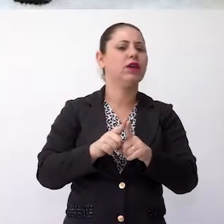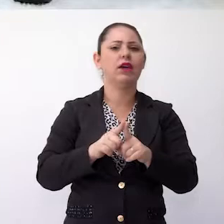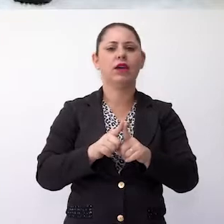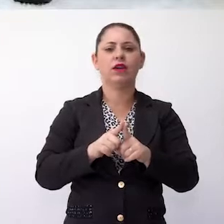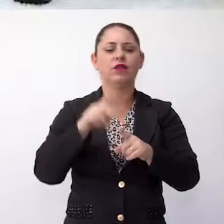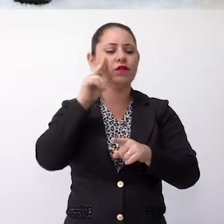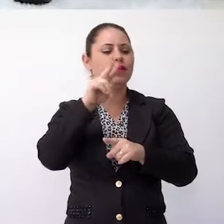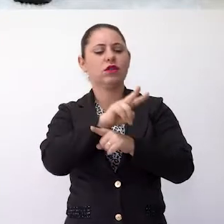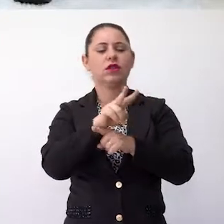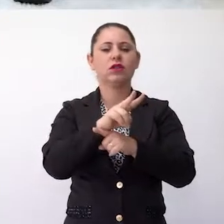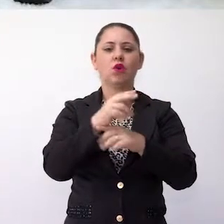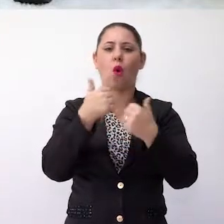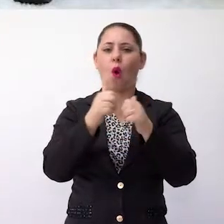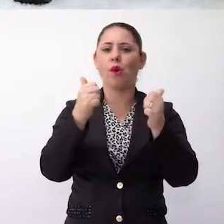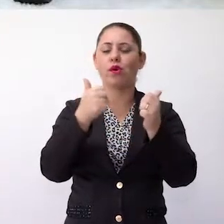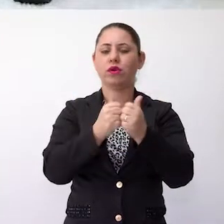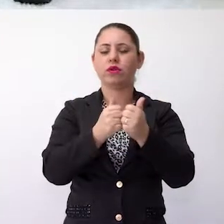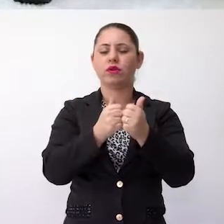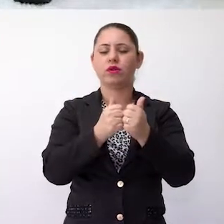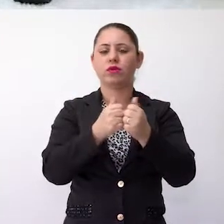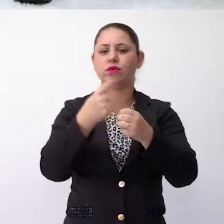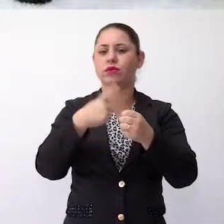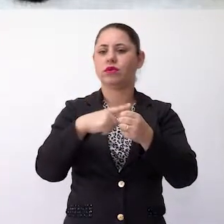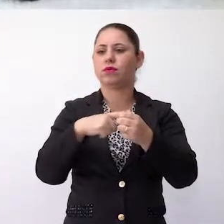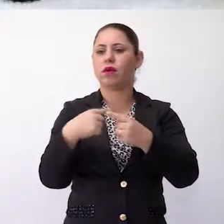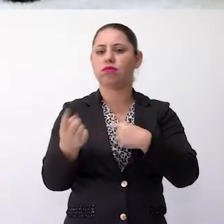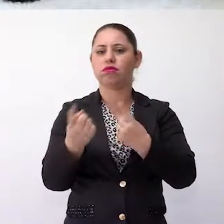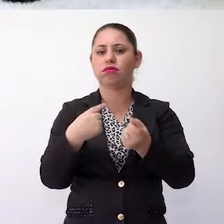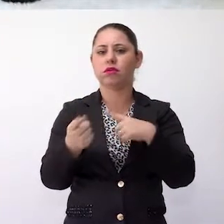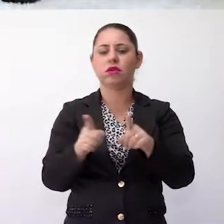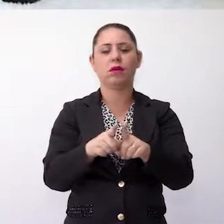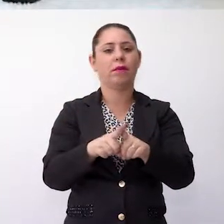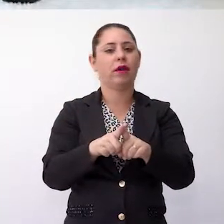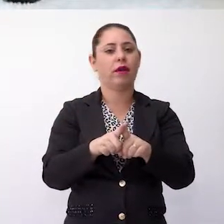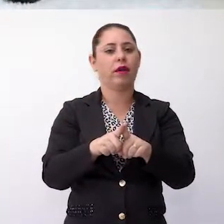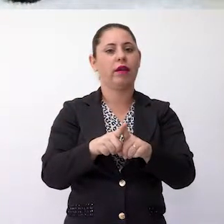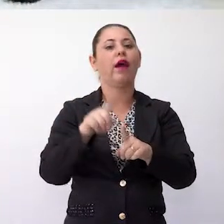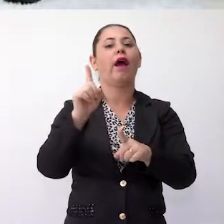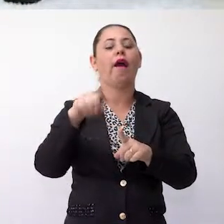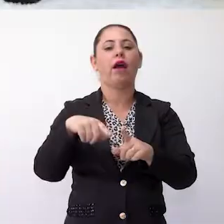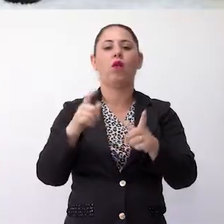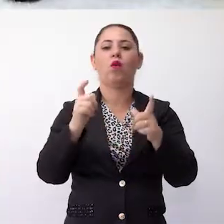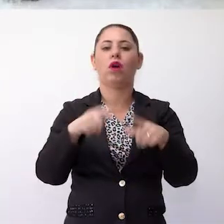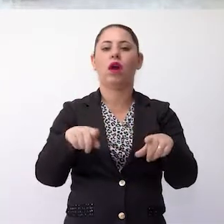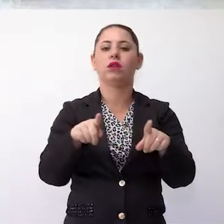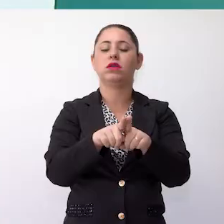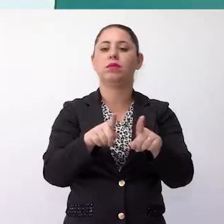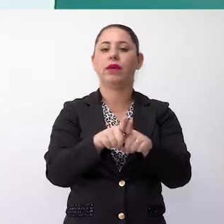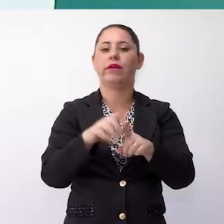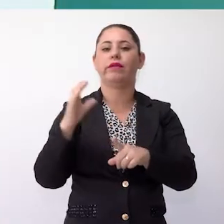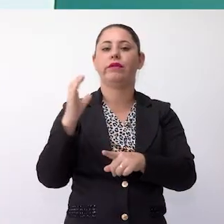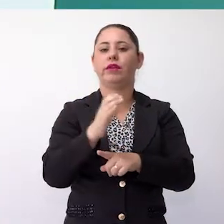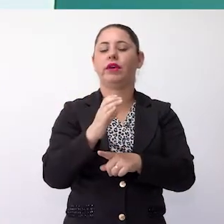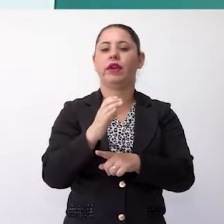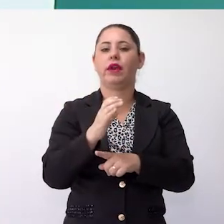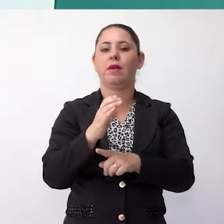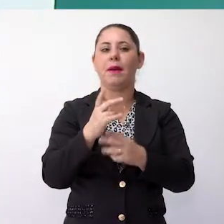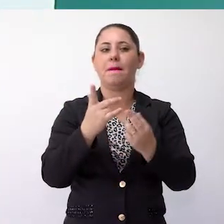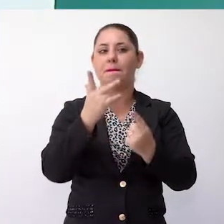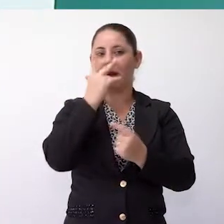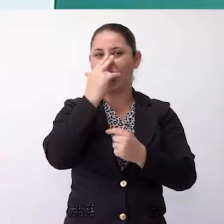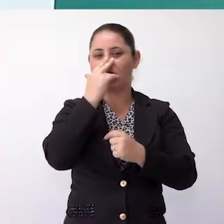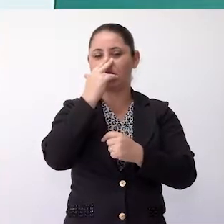ônibus intermunicipais? E interessante também, os ônibus também é uma grande fonte de transporte para o crime, que a gente chama o crime